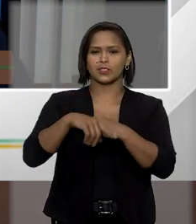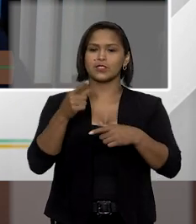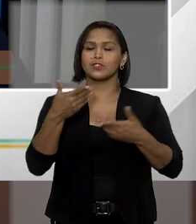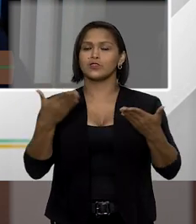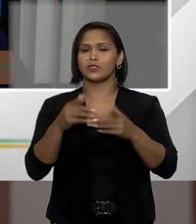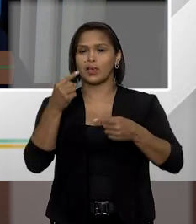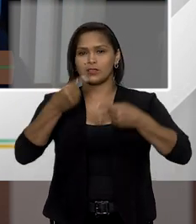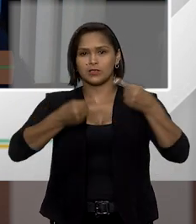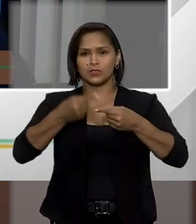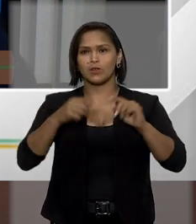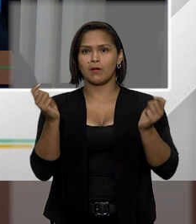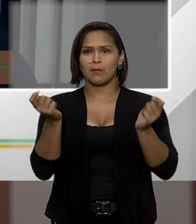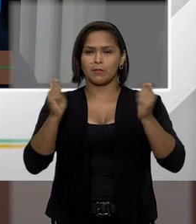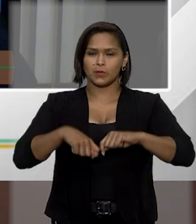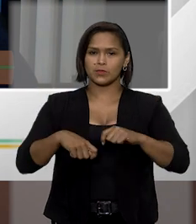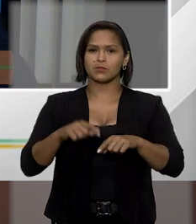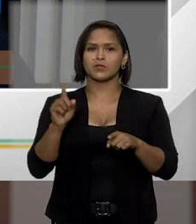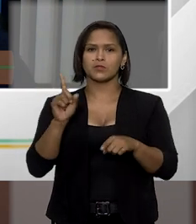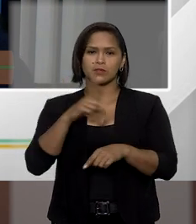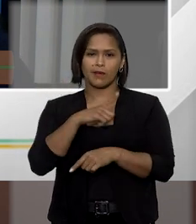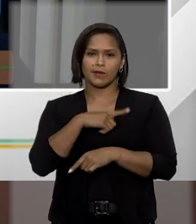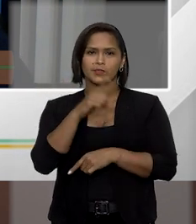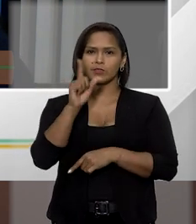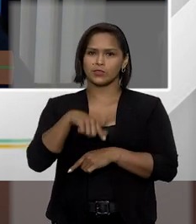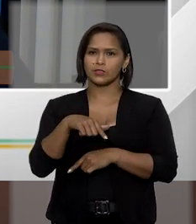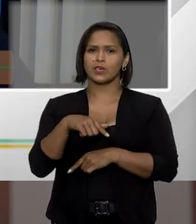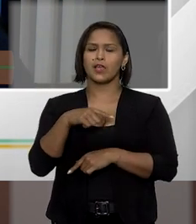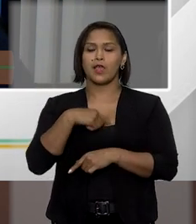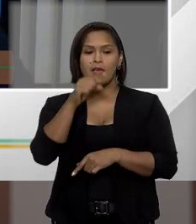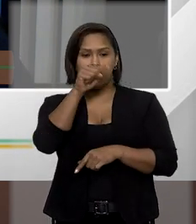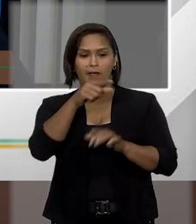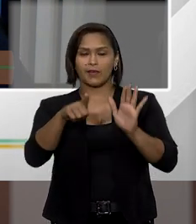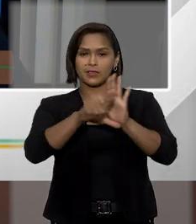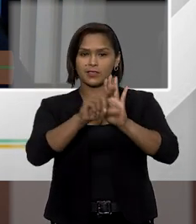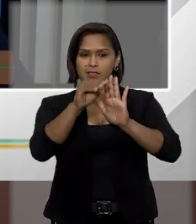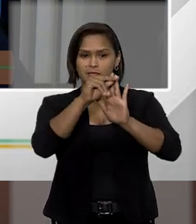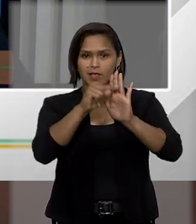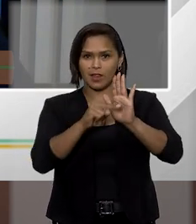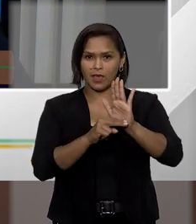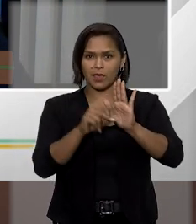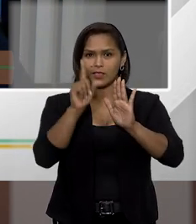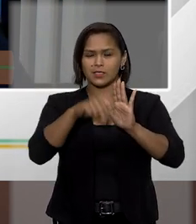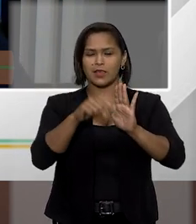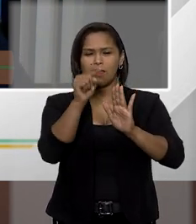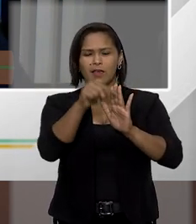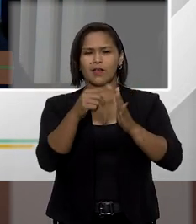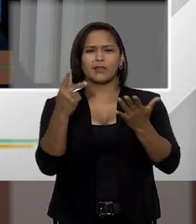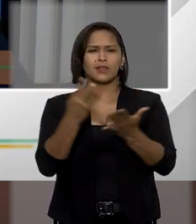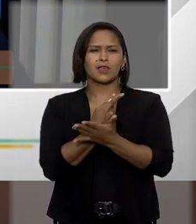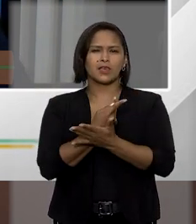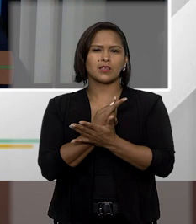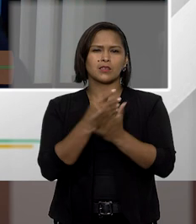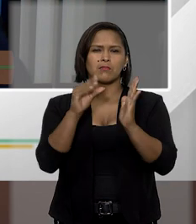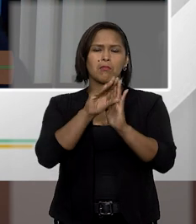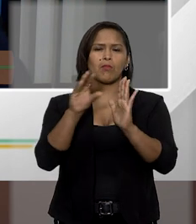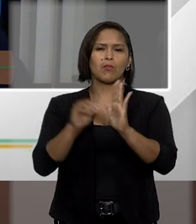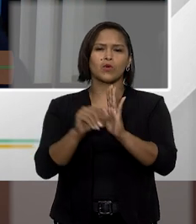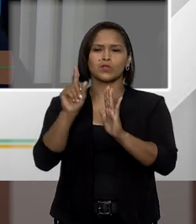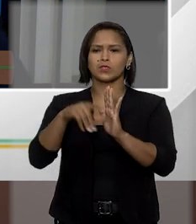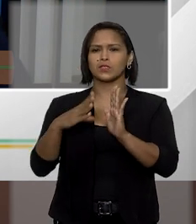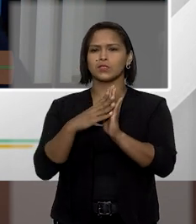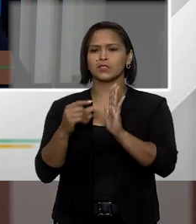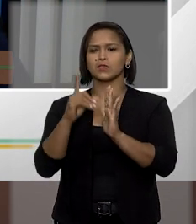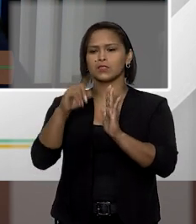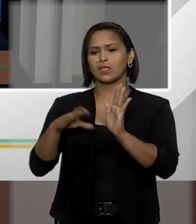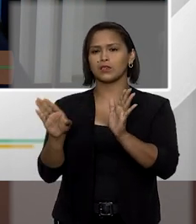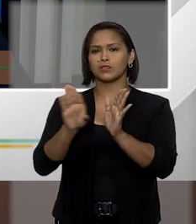já se discute muito a possibilidade eventual de a estas sanções principalmente naqueles modelos agora que